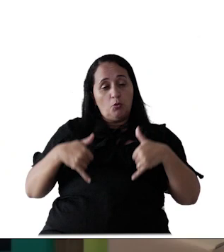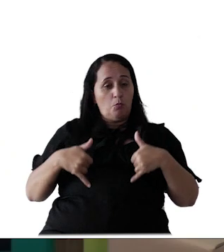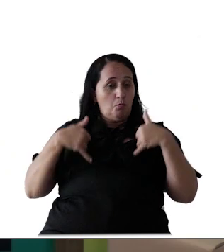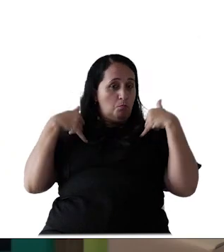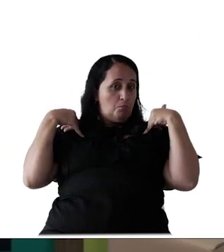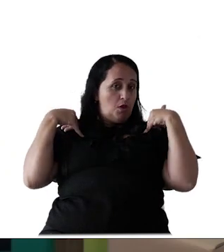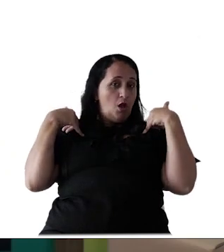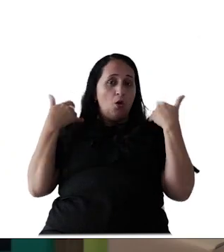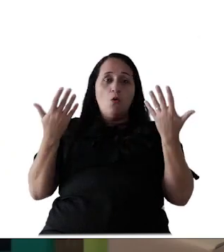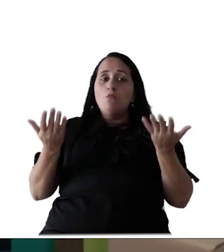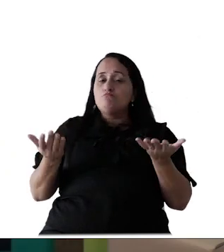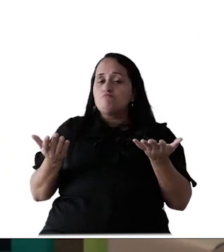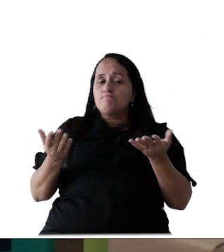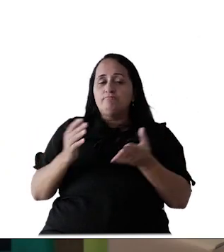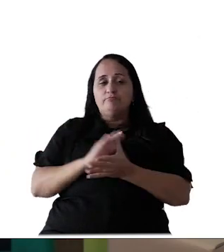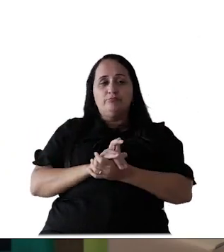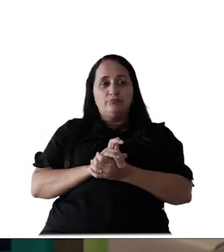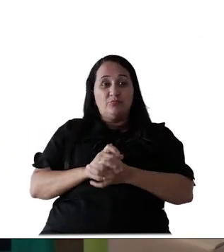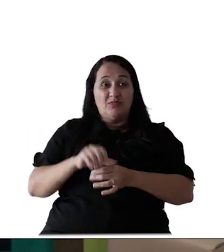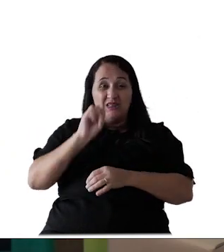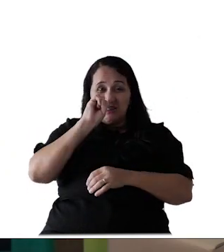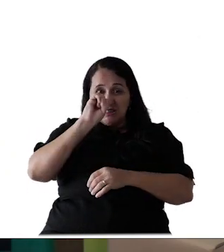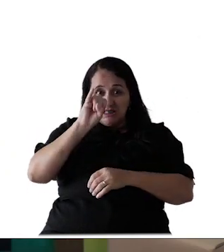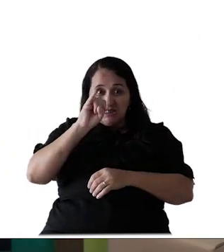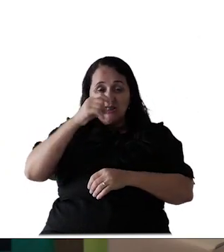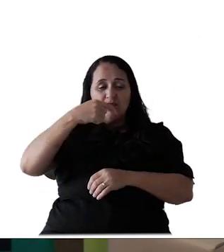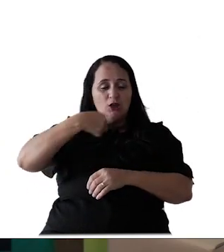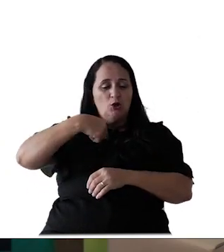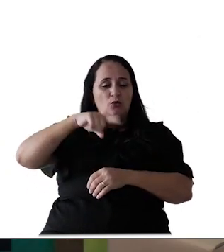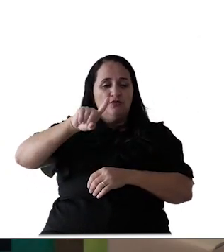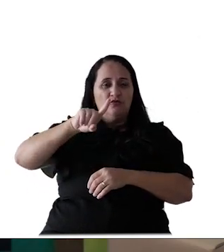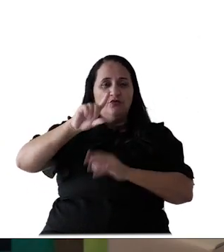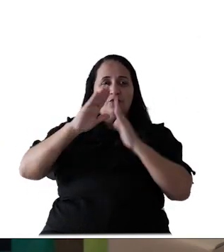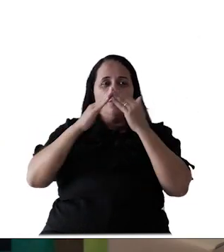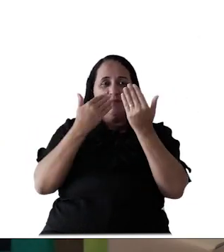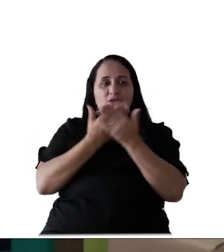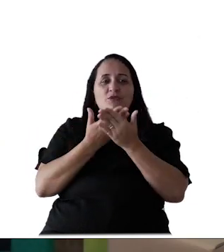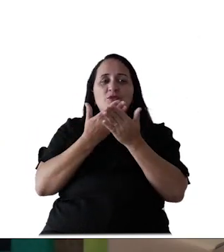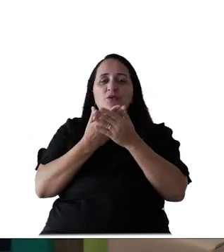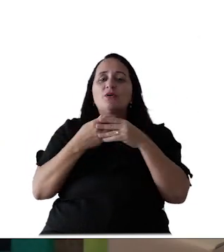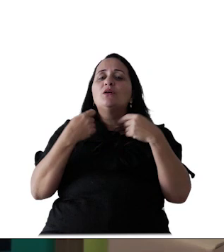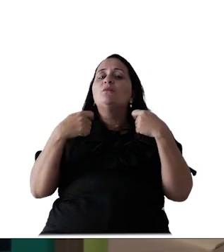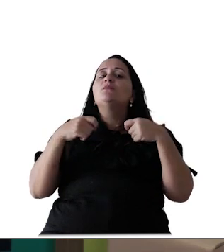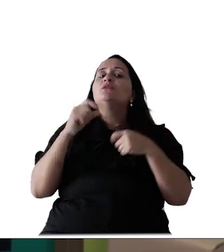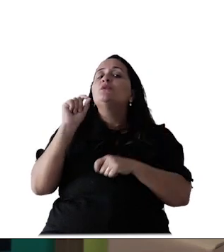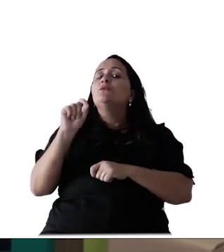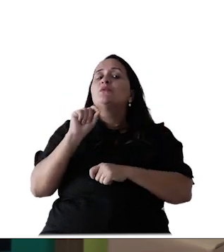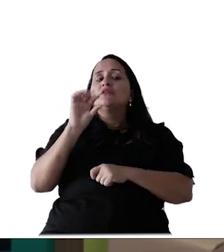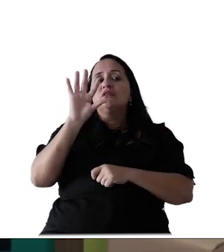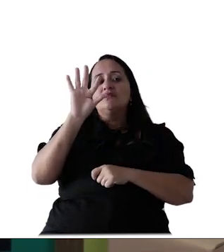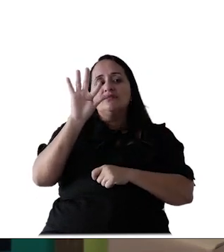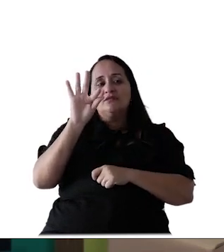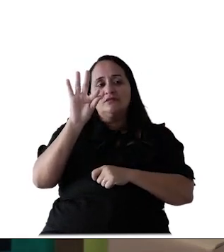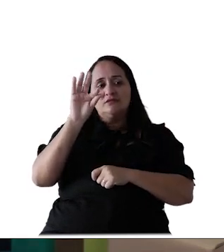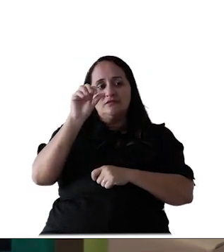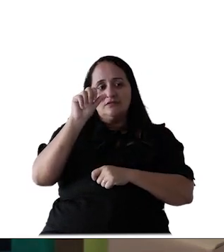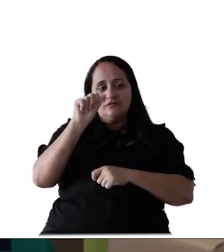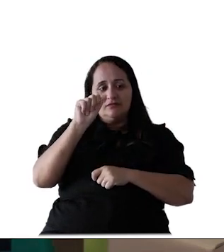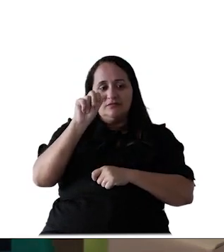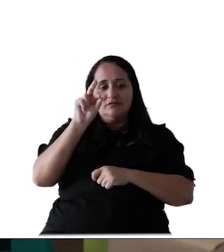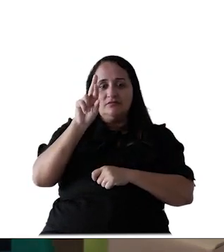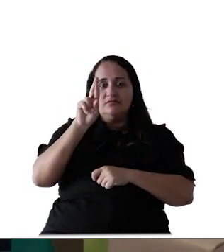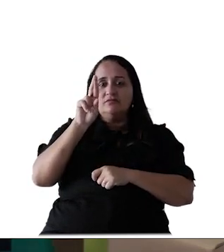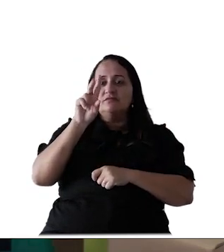à escola, eu uso o fardamento. A mesma coisa acontece com a linguagem. A cada